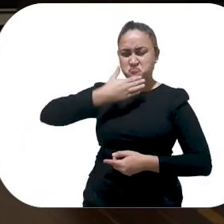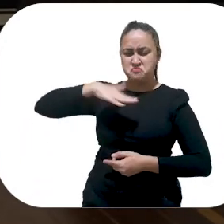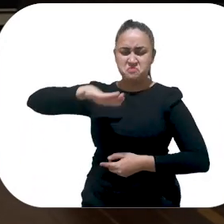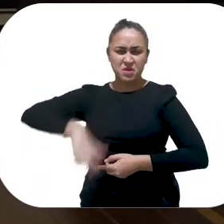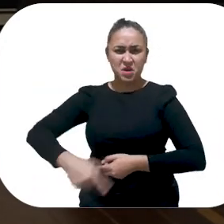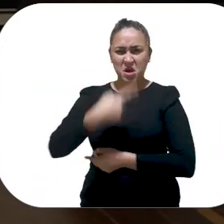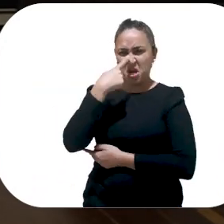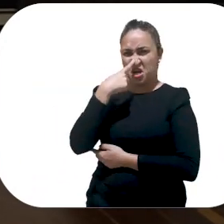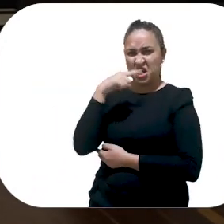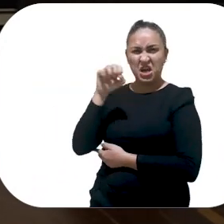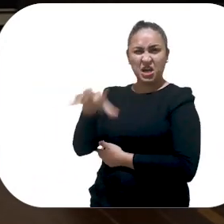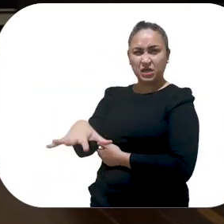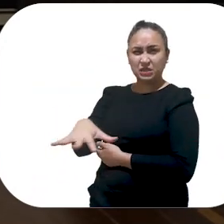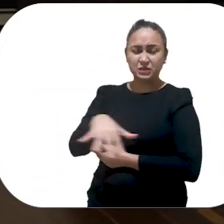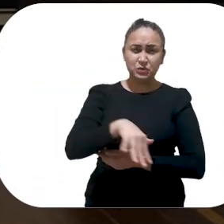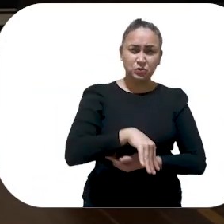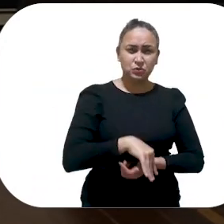Tenho